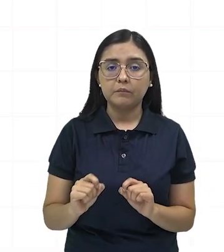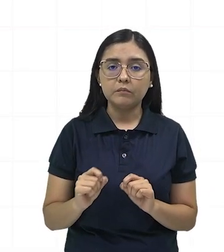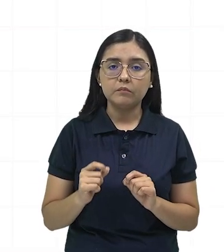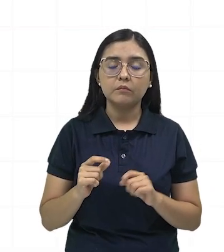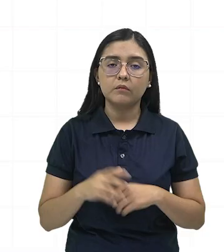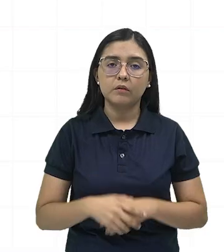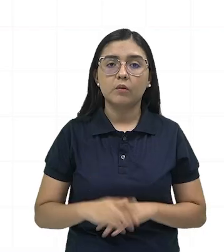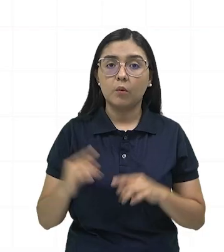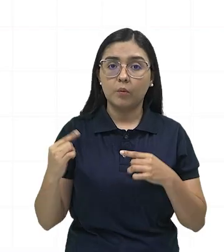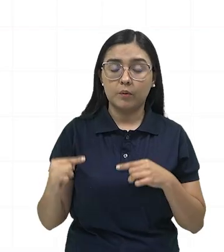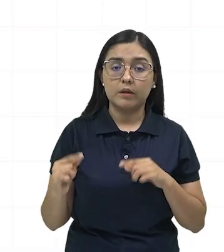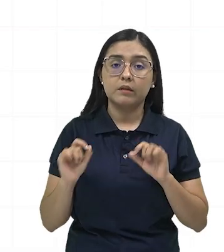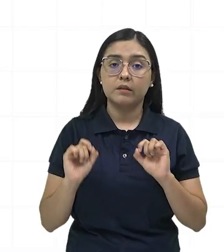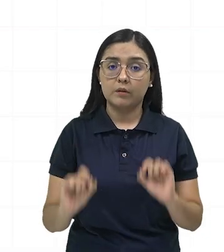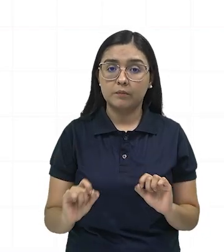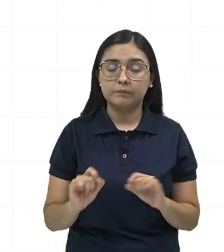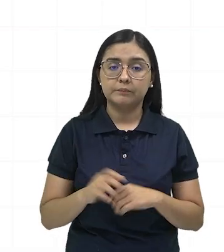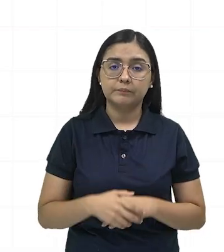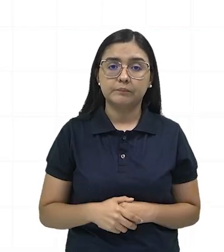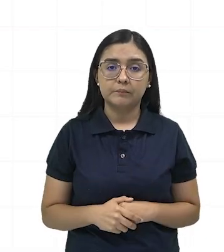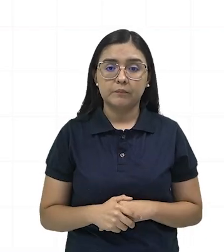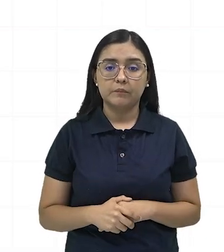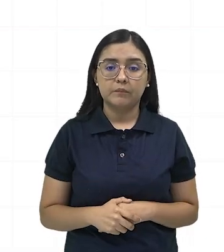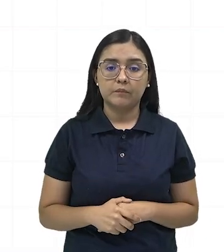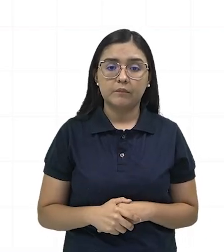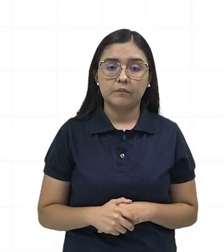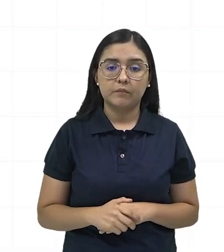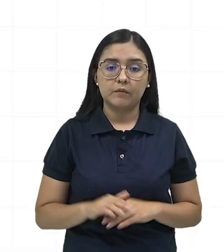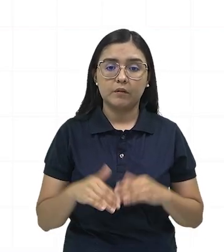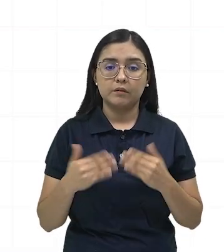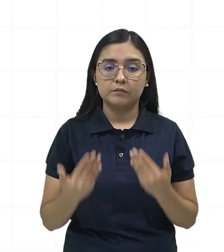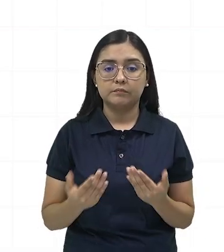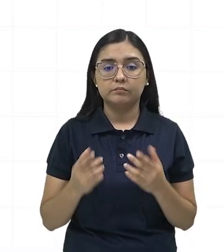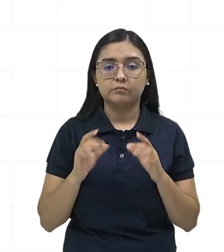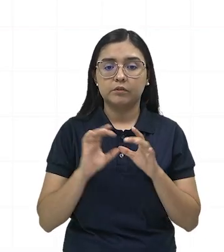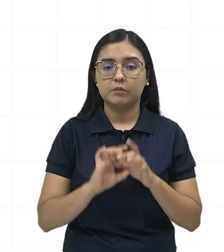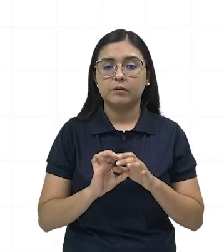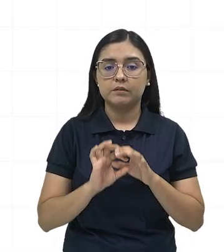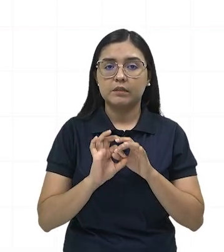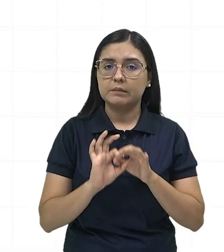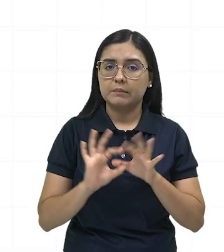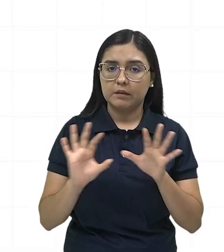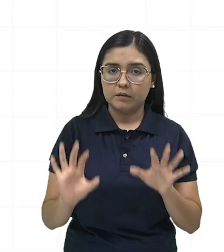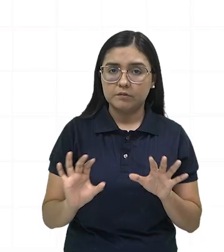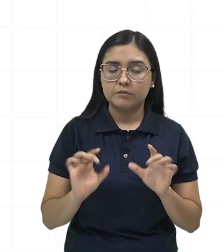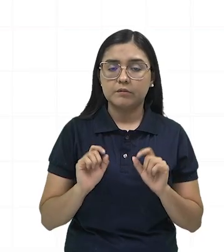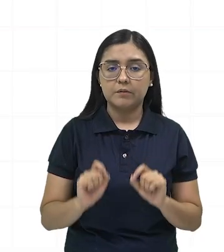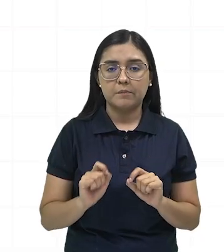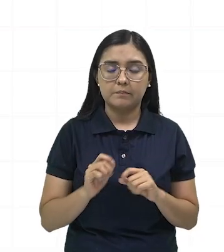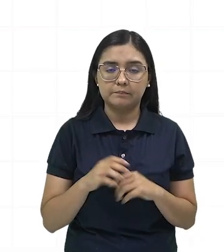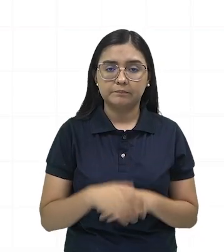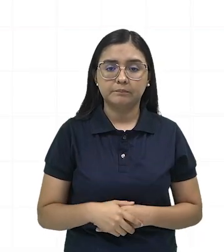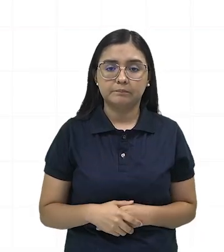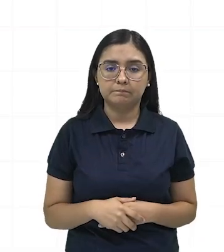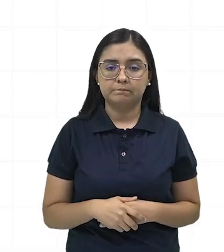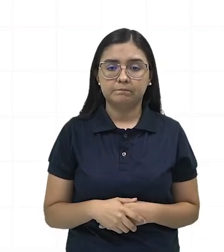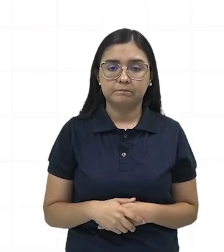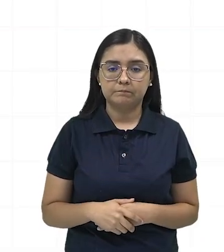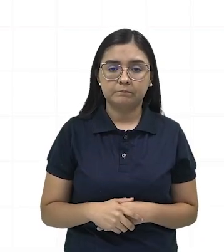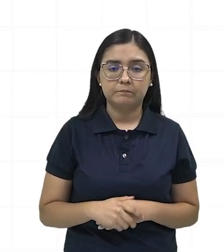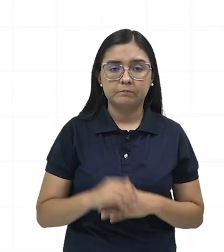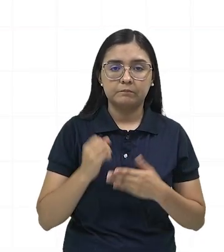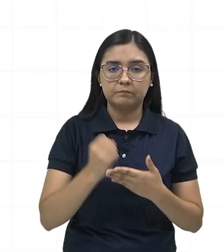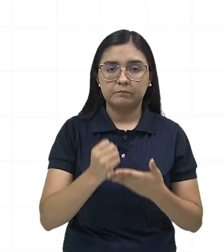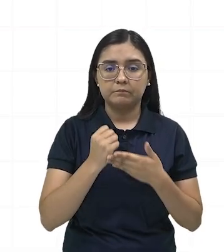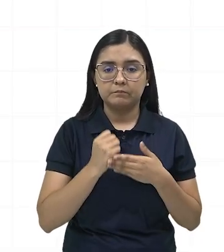ali. Portanto, essa liberdade é o que vai dar, né, vai